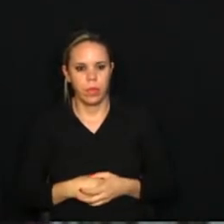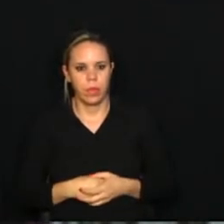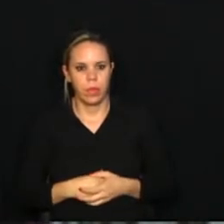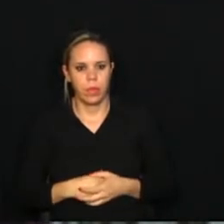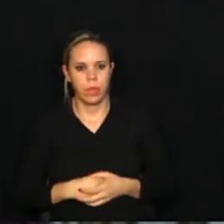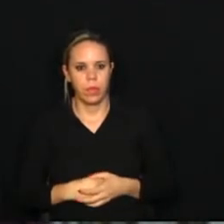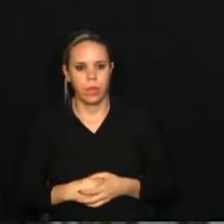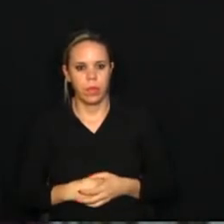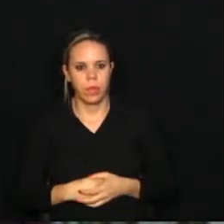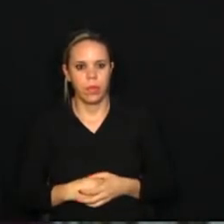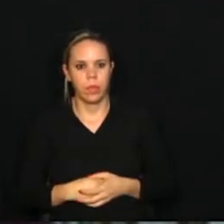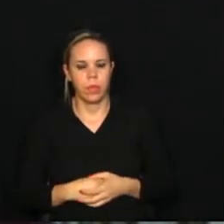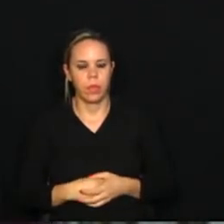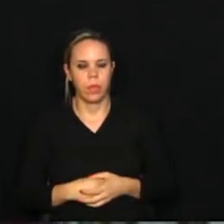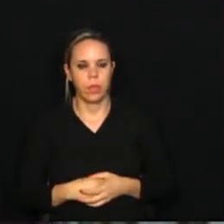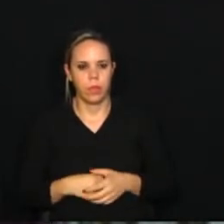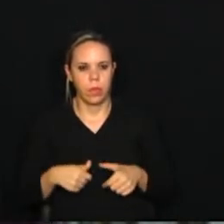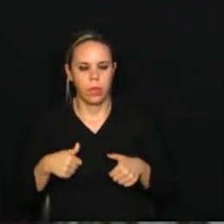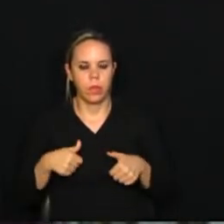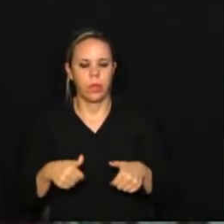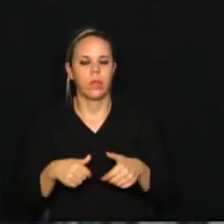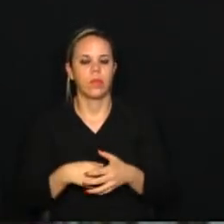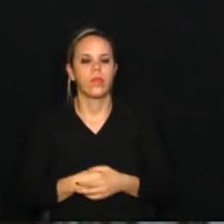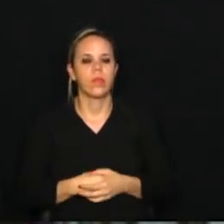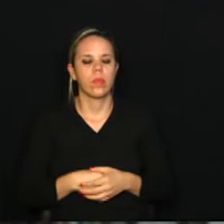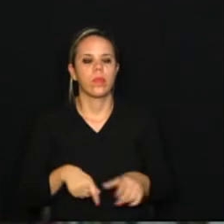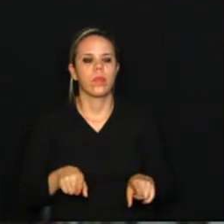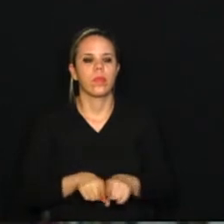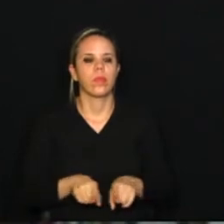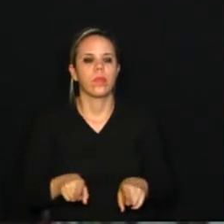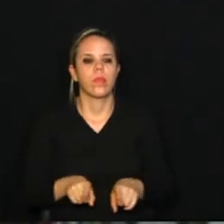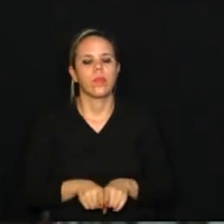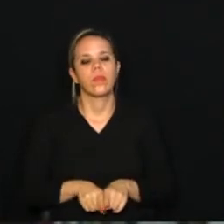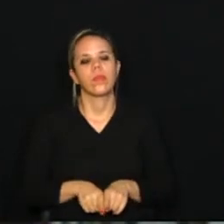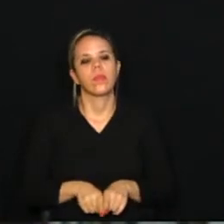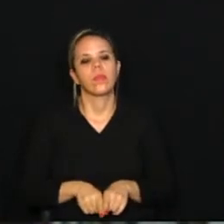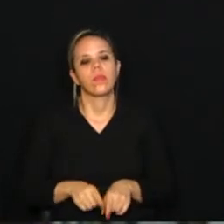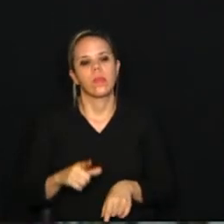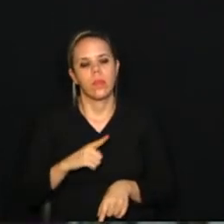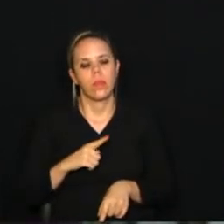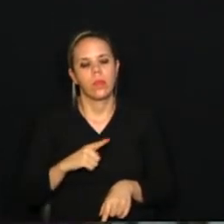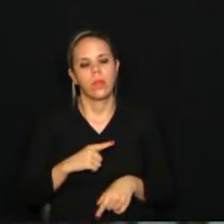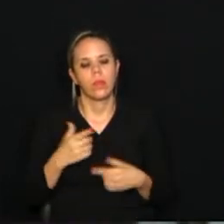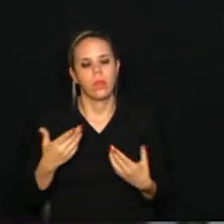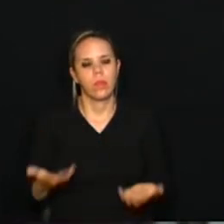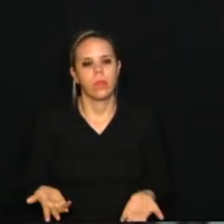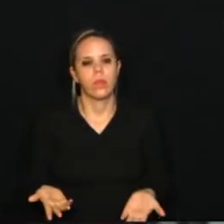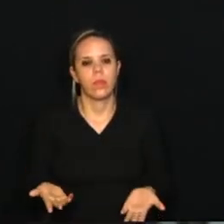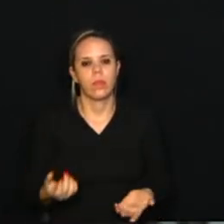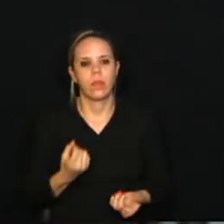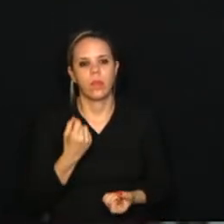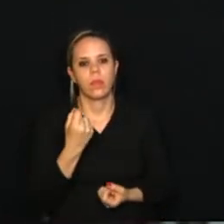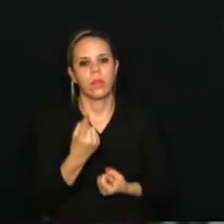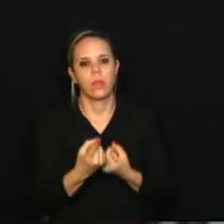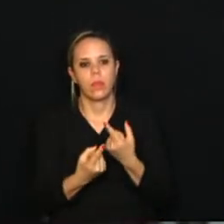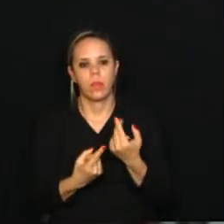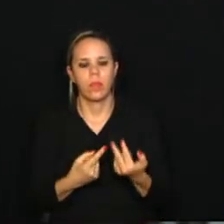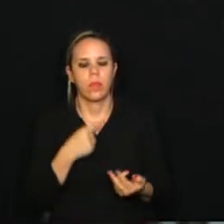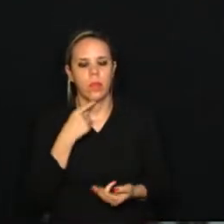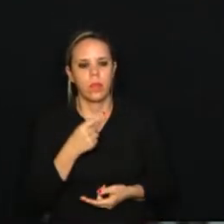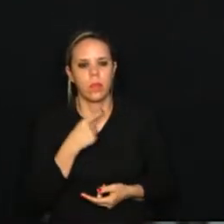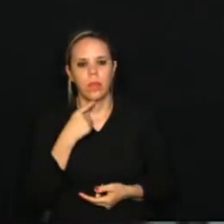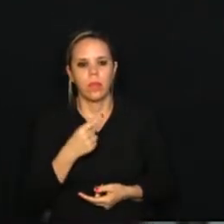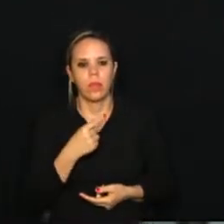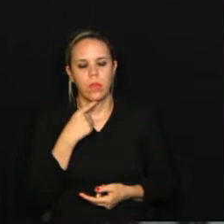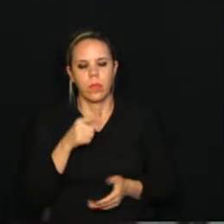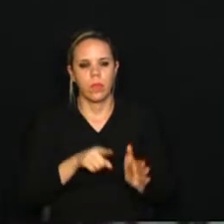E busca ativa também, se bem que eu tenho alguma dúvida de que